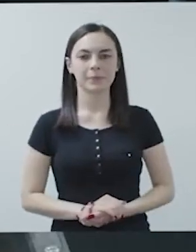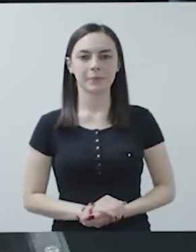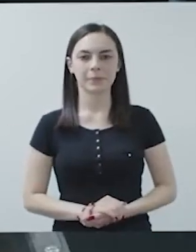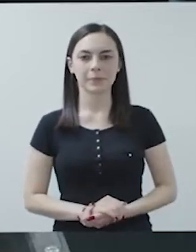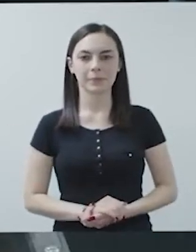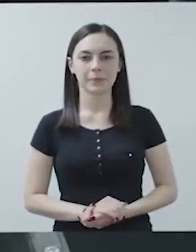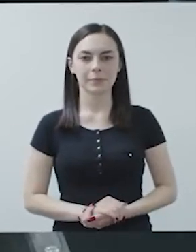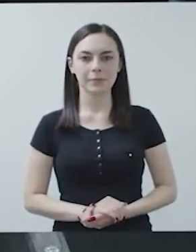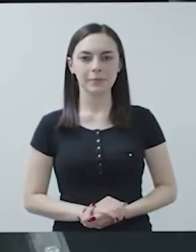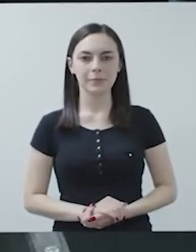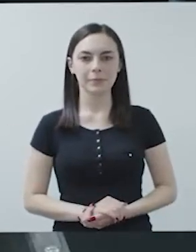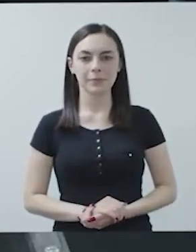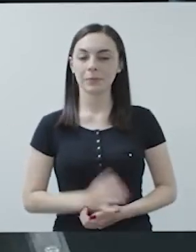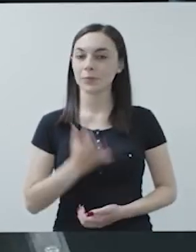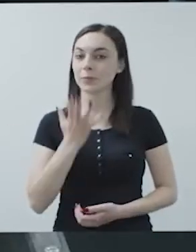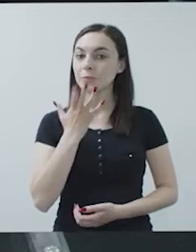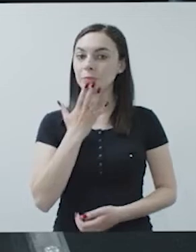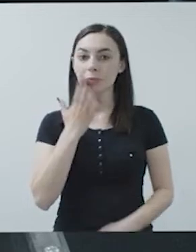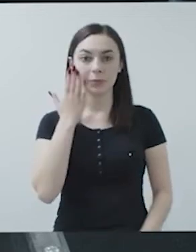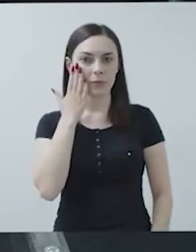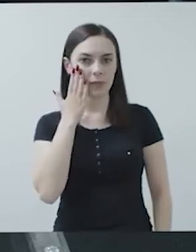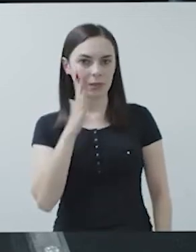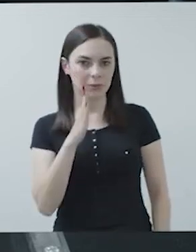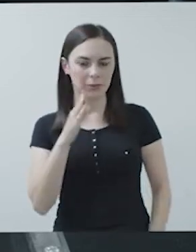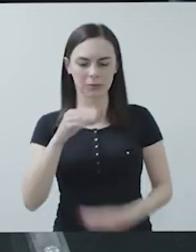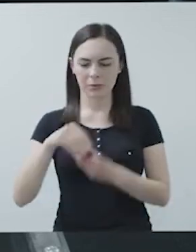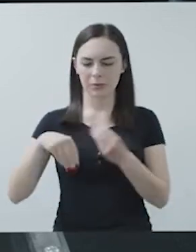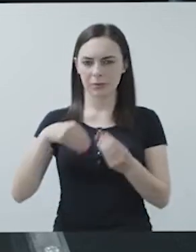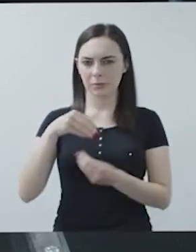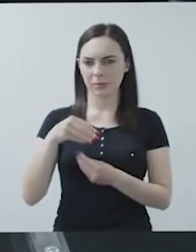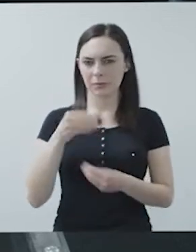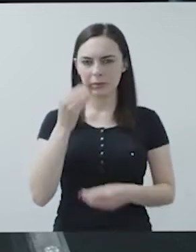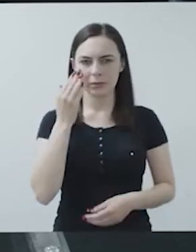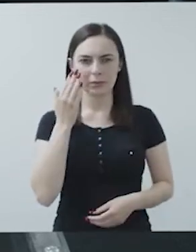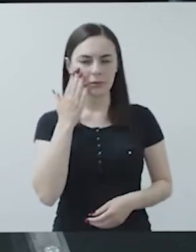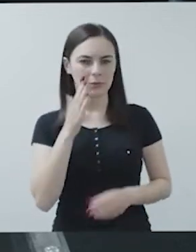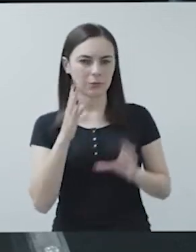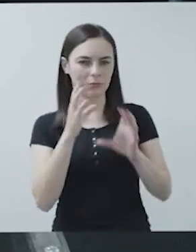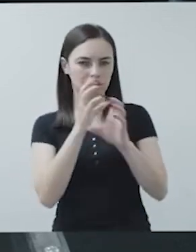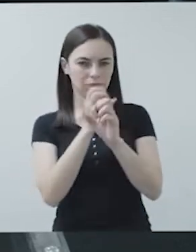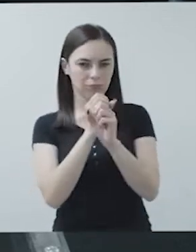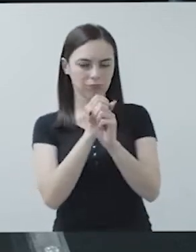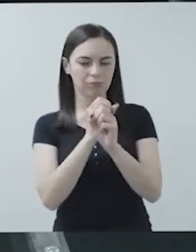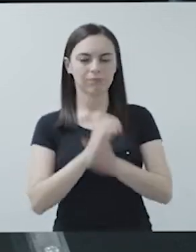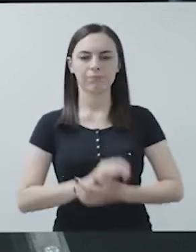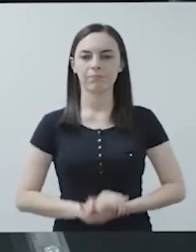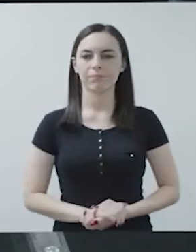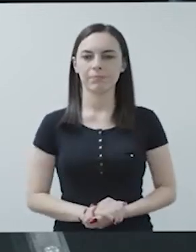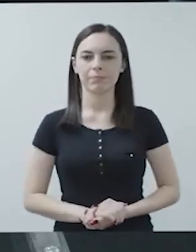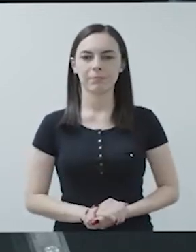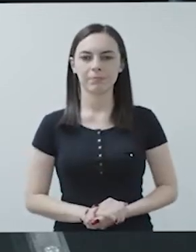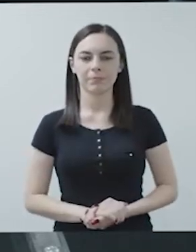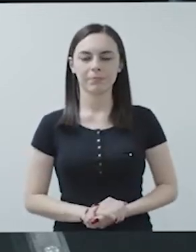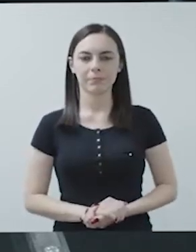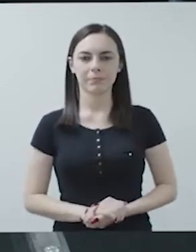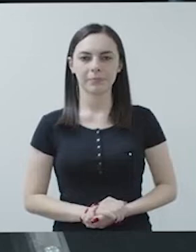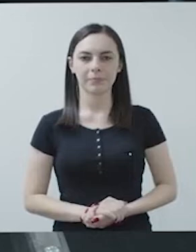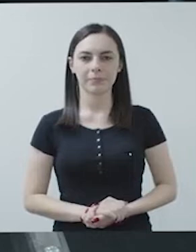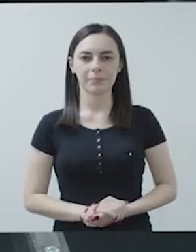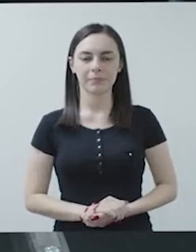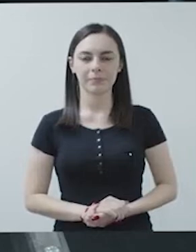O corante é azul, tá, pessoal? Por isso que fica assim meio azul, um azul escuro. Olha lá.